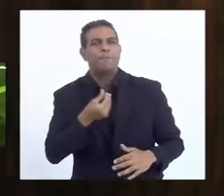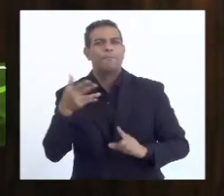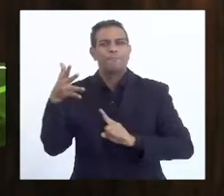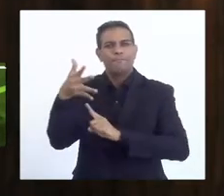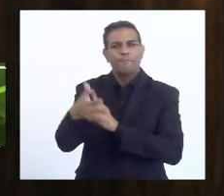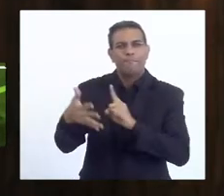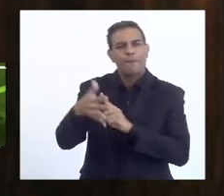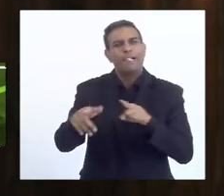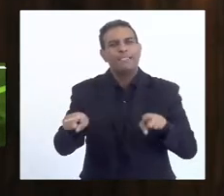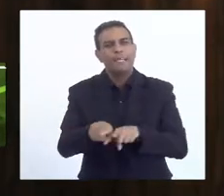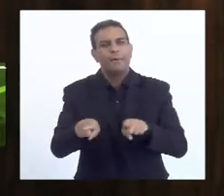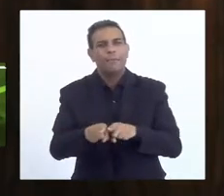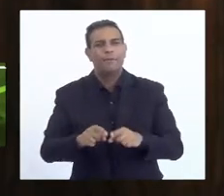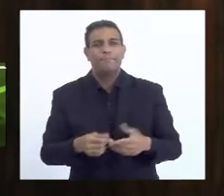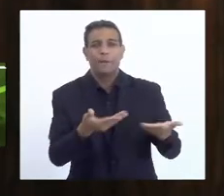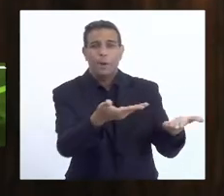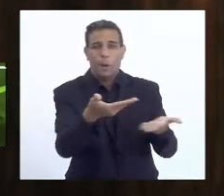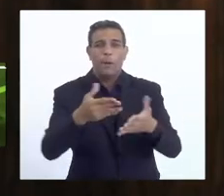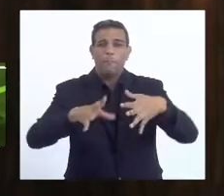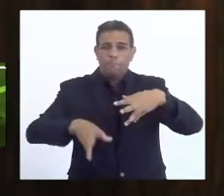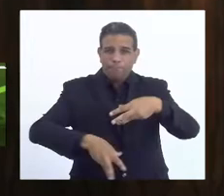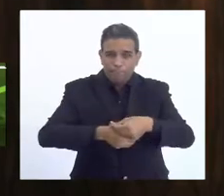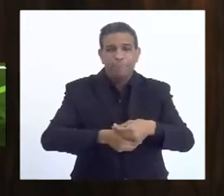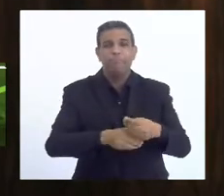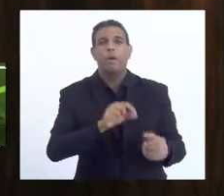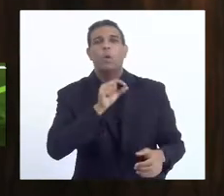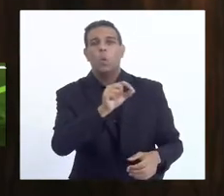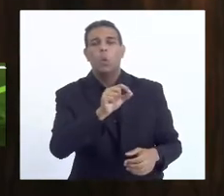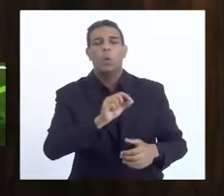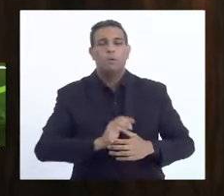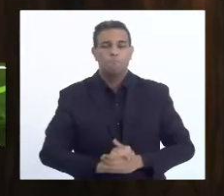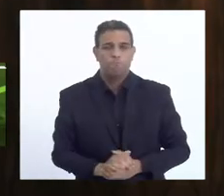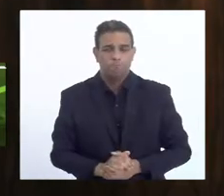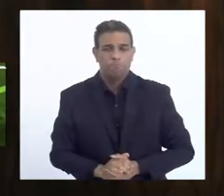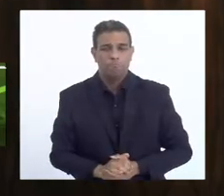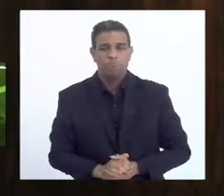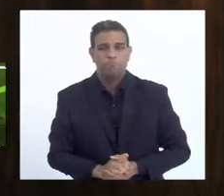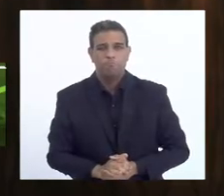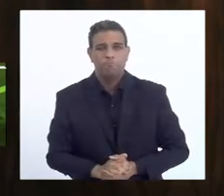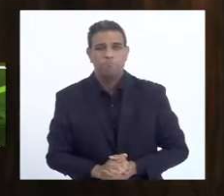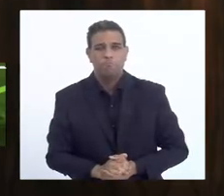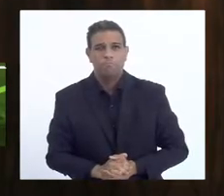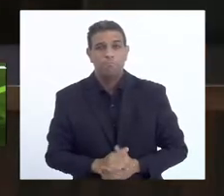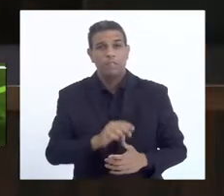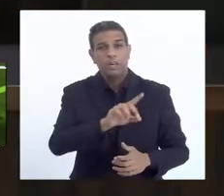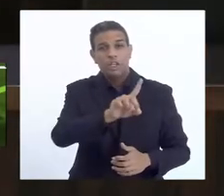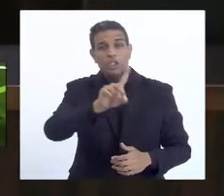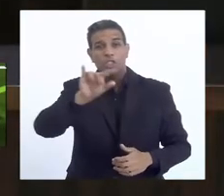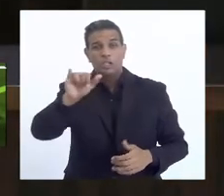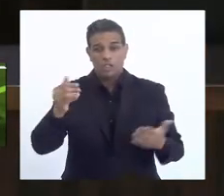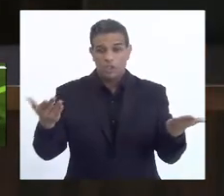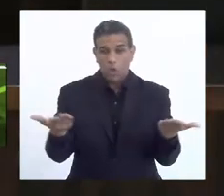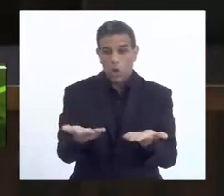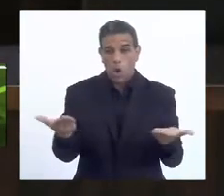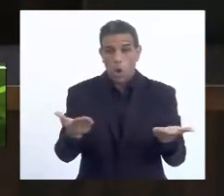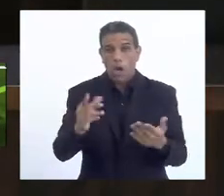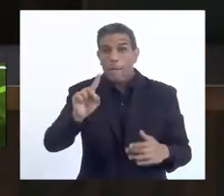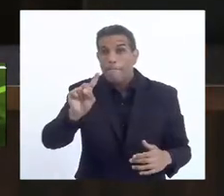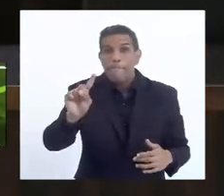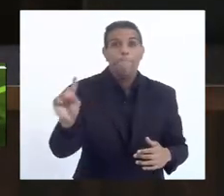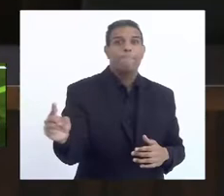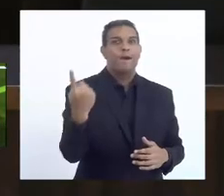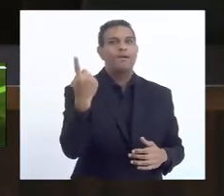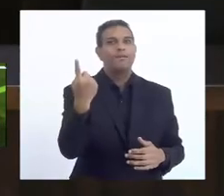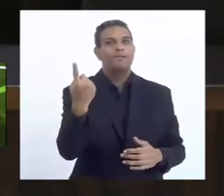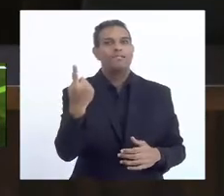no dia de hoje. Só, Renata, falando mais uma coisa que é importante, a data de hoje é a primeira